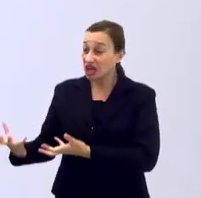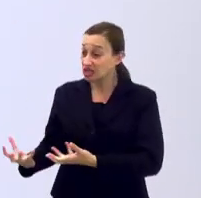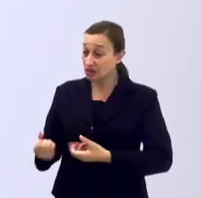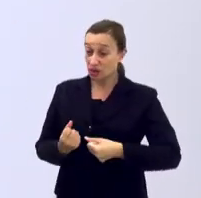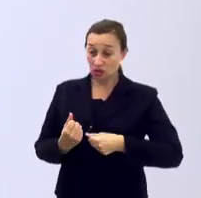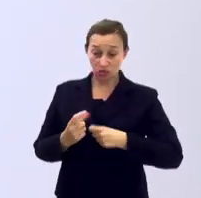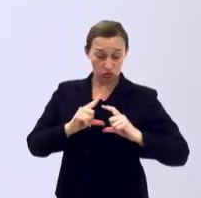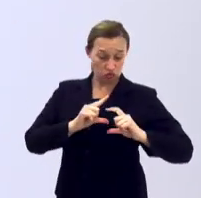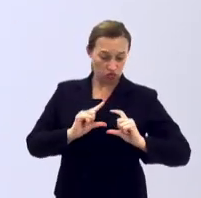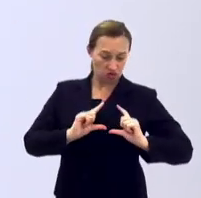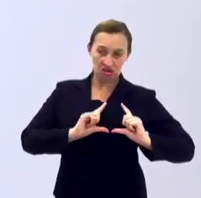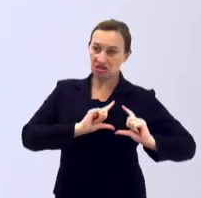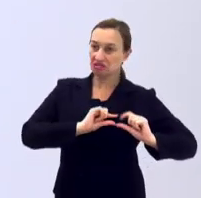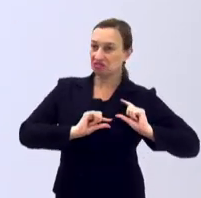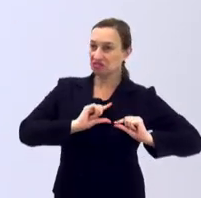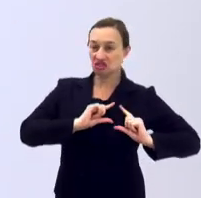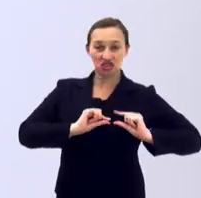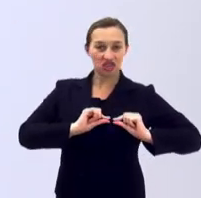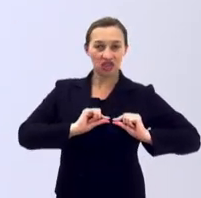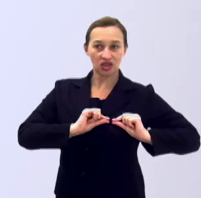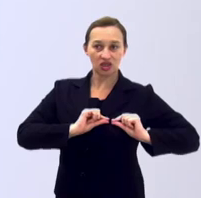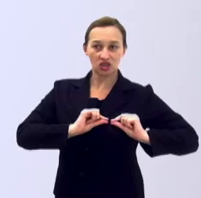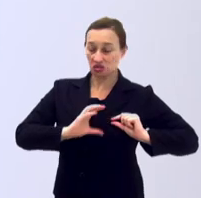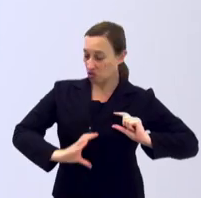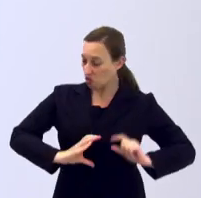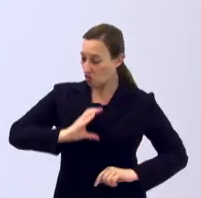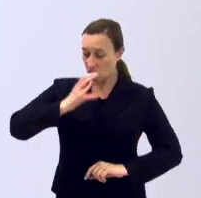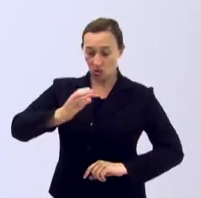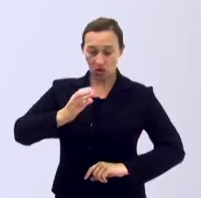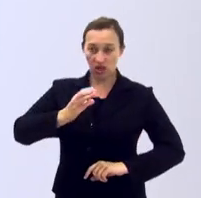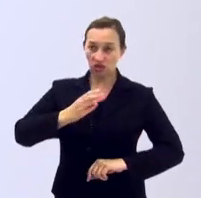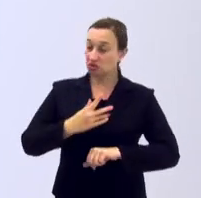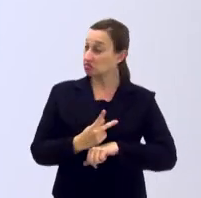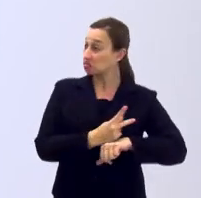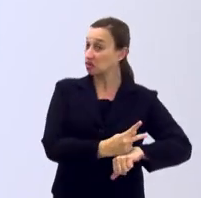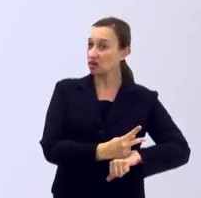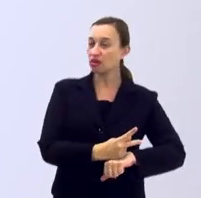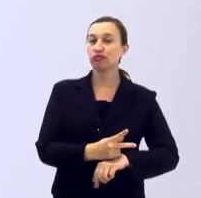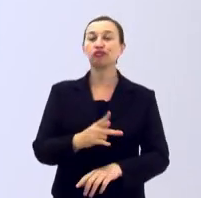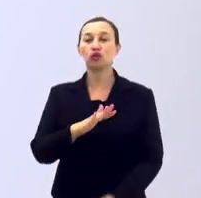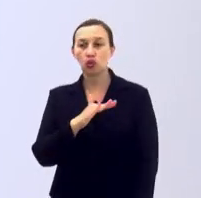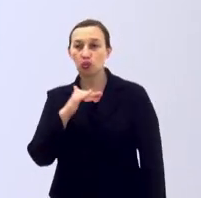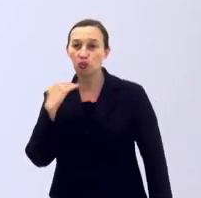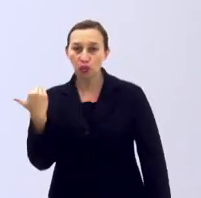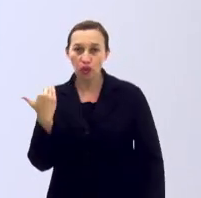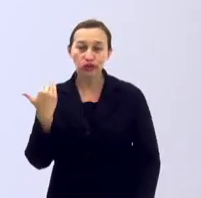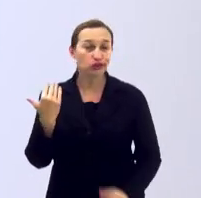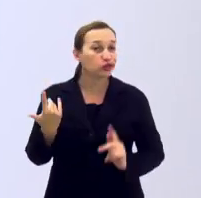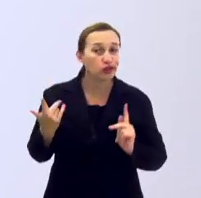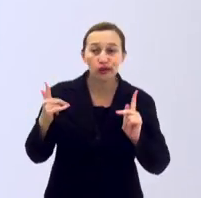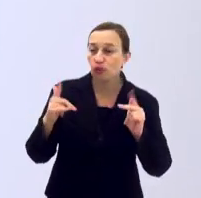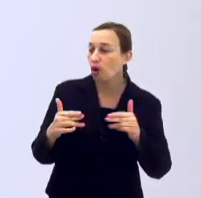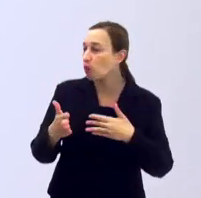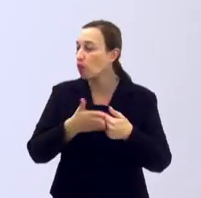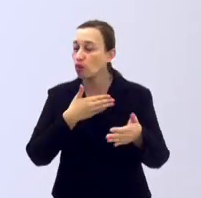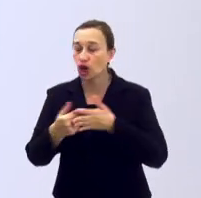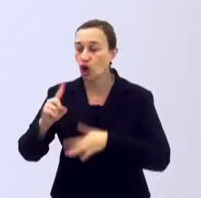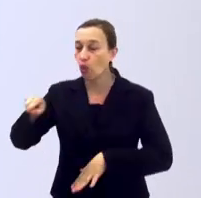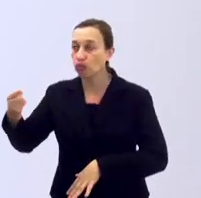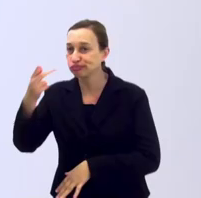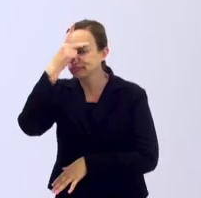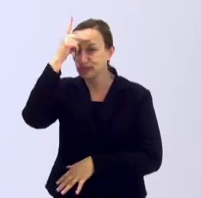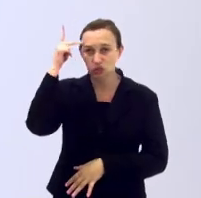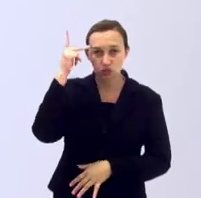recebendo condecorações de heróis, foram igualmente assassinados como